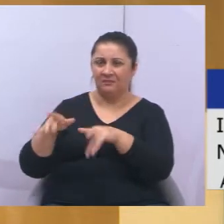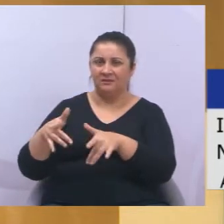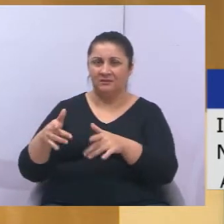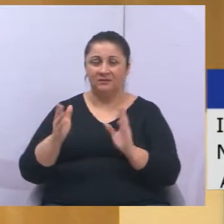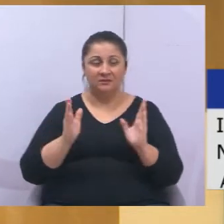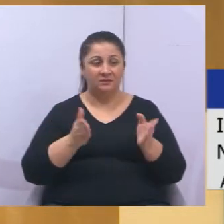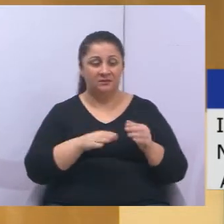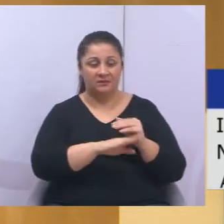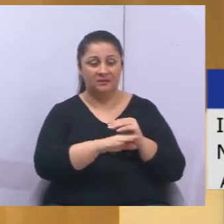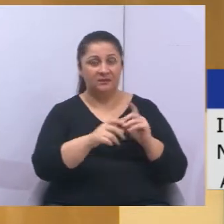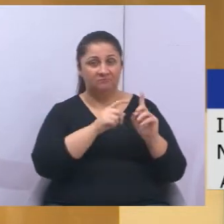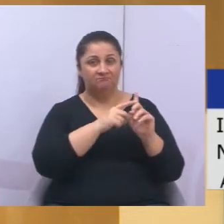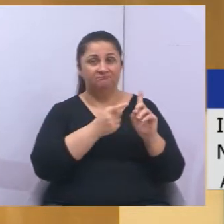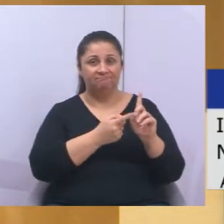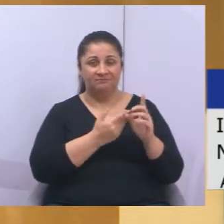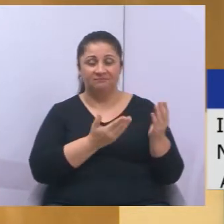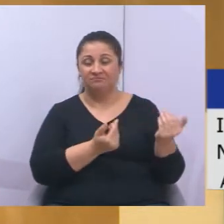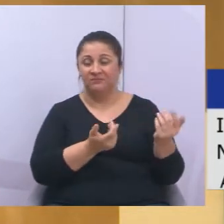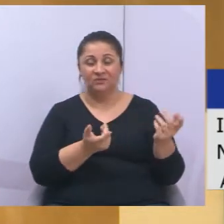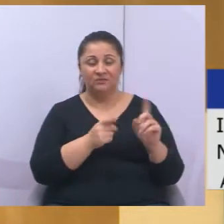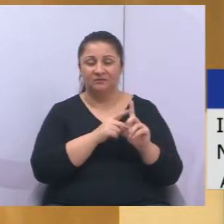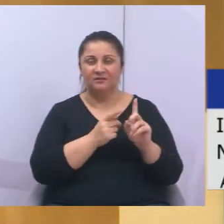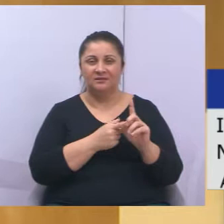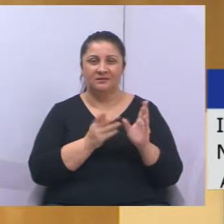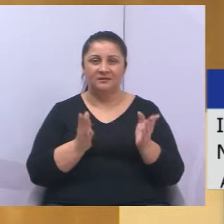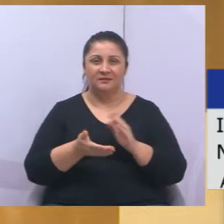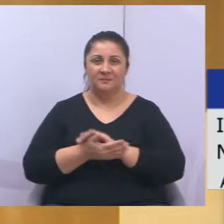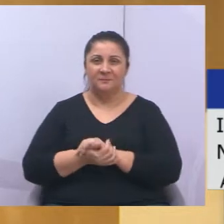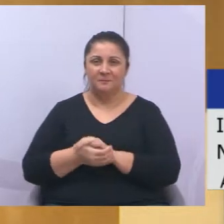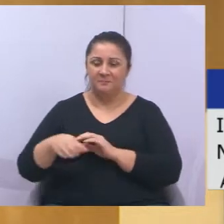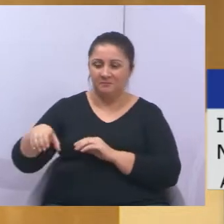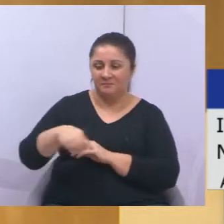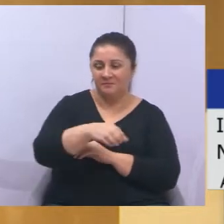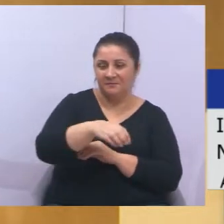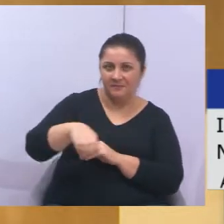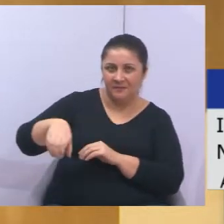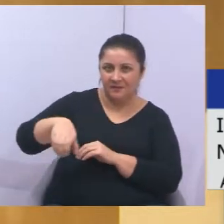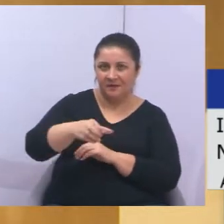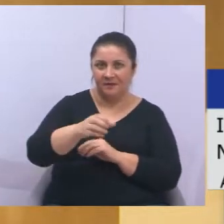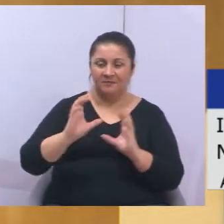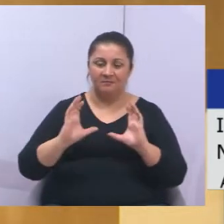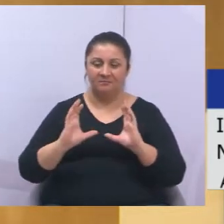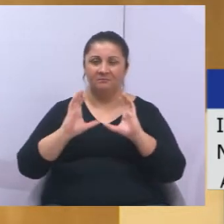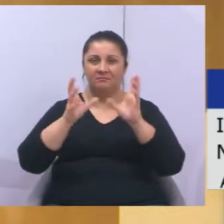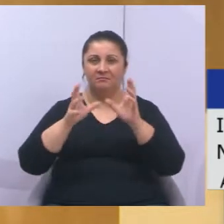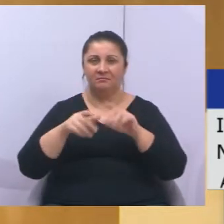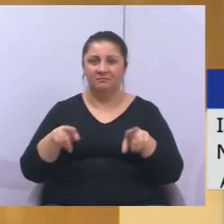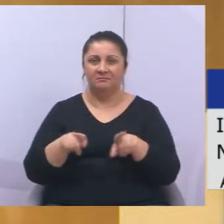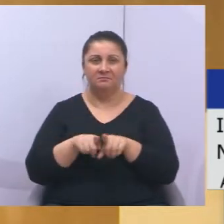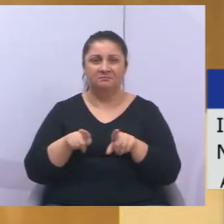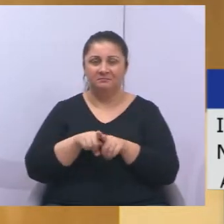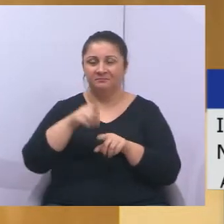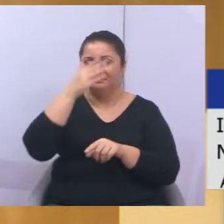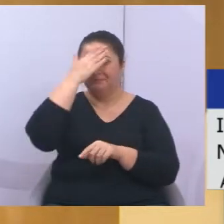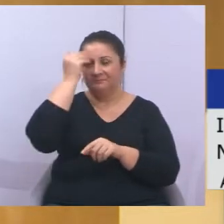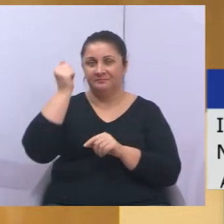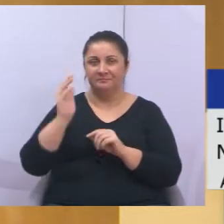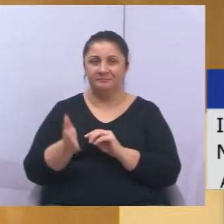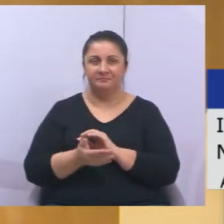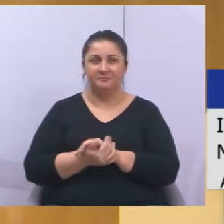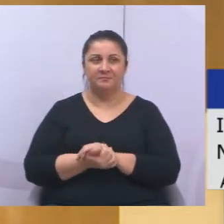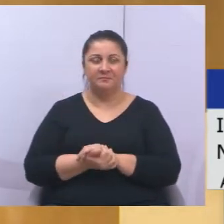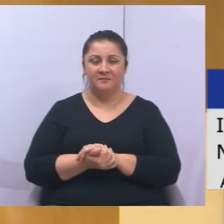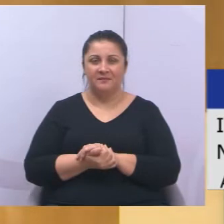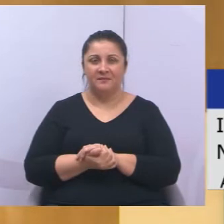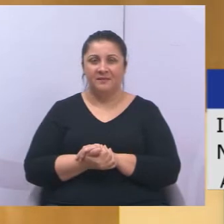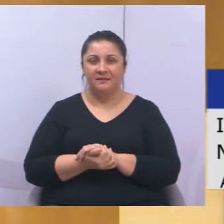gravidez precoce. O carrinho e a bola também foram esquecidos. Você